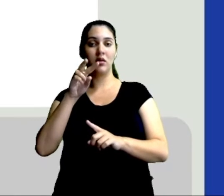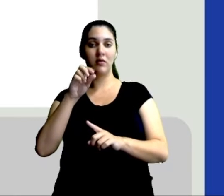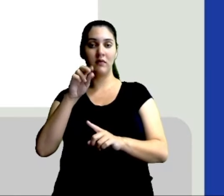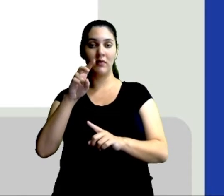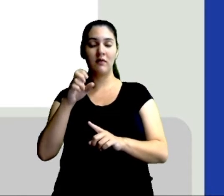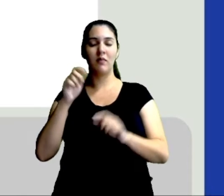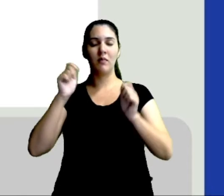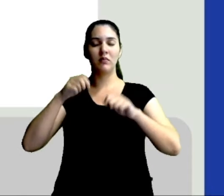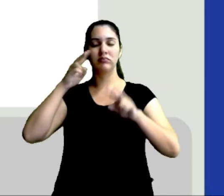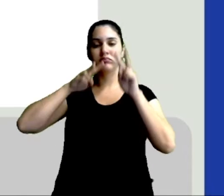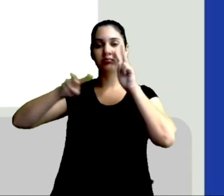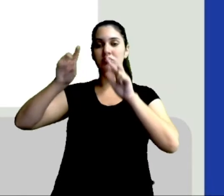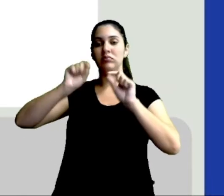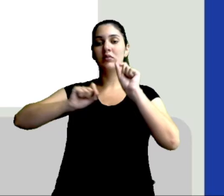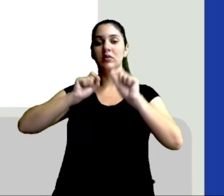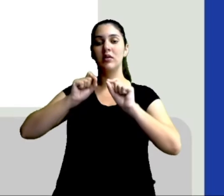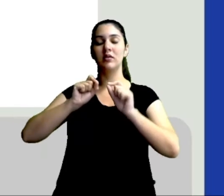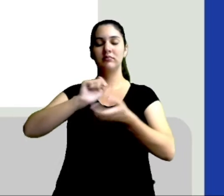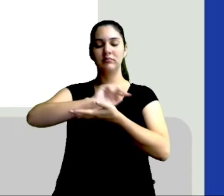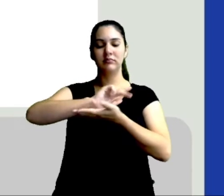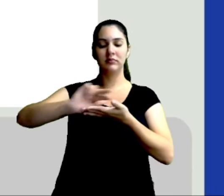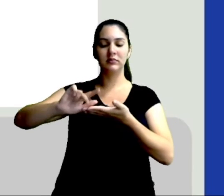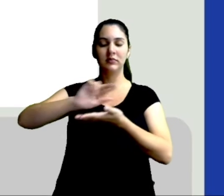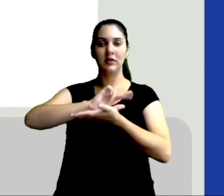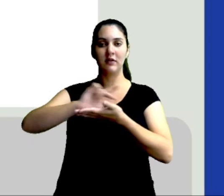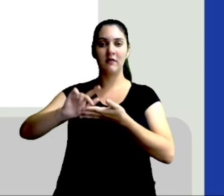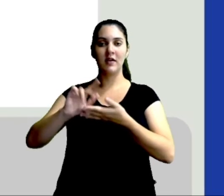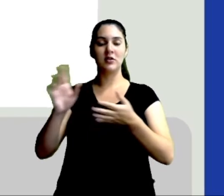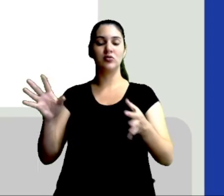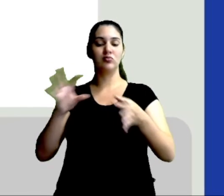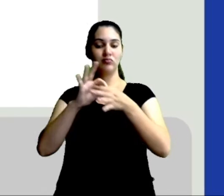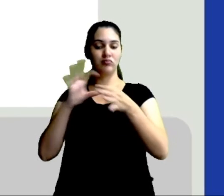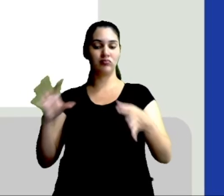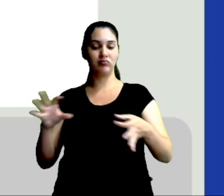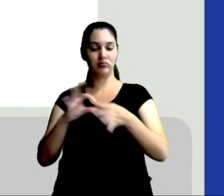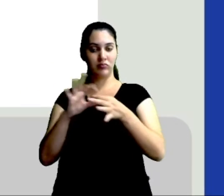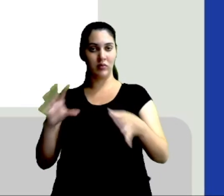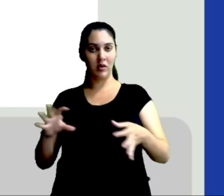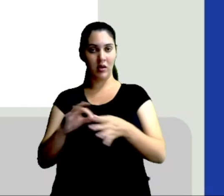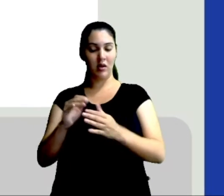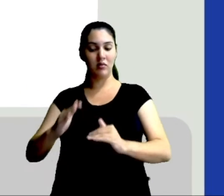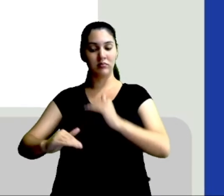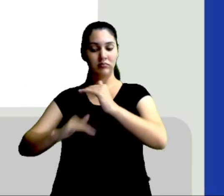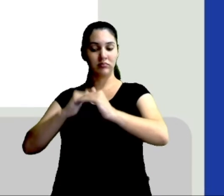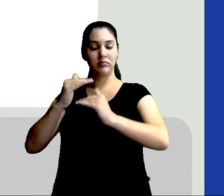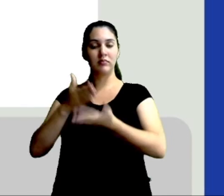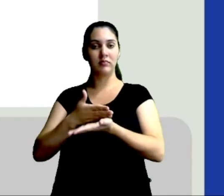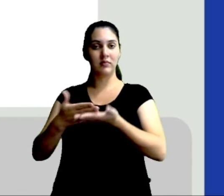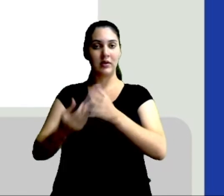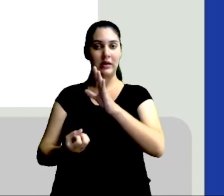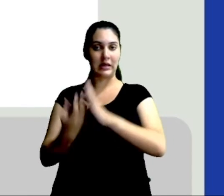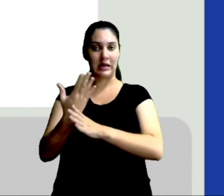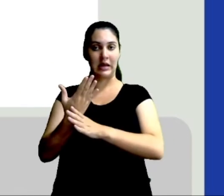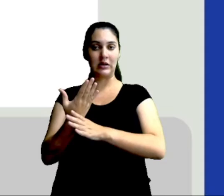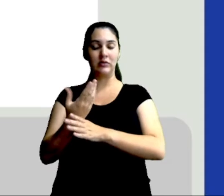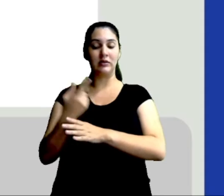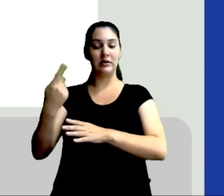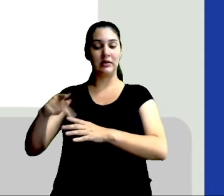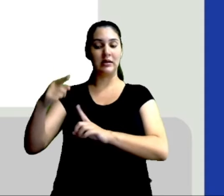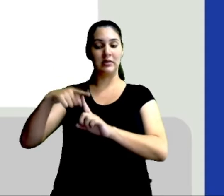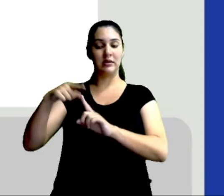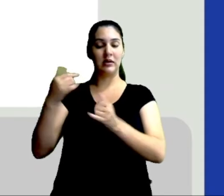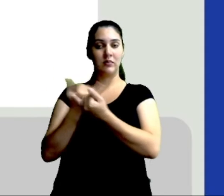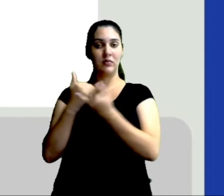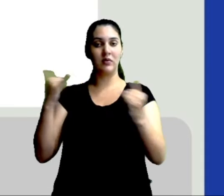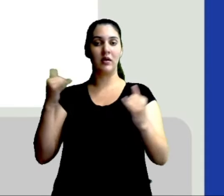aí a gente pode ver vários componentes que são produzidos a partir dessas fontes de energia,